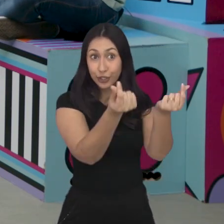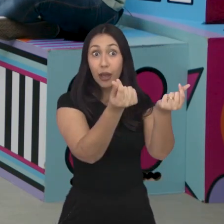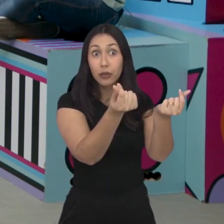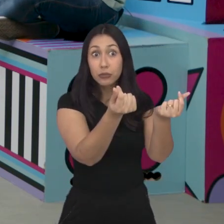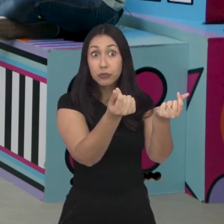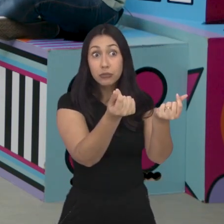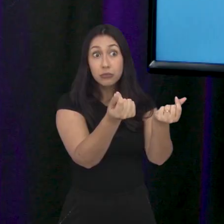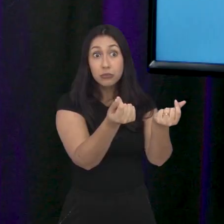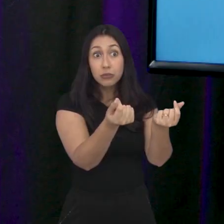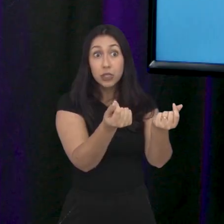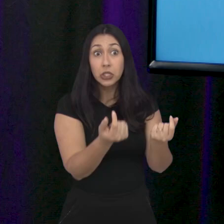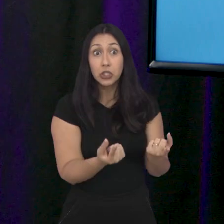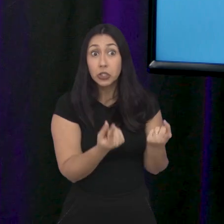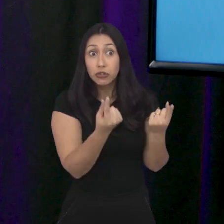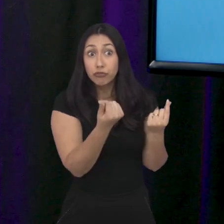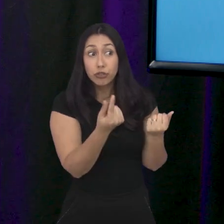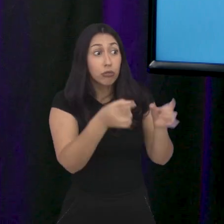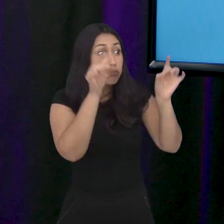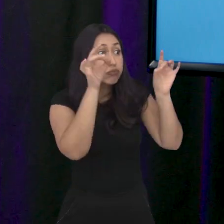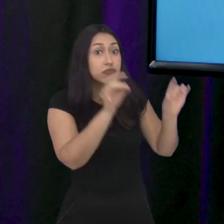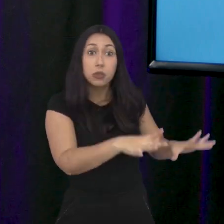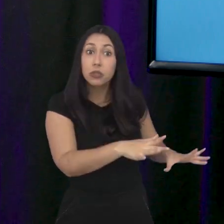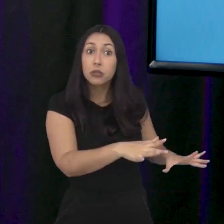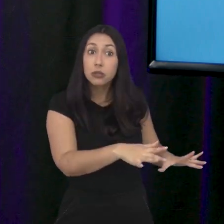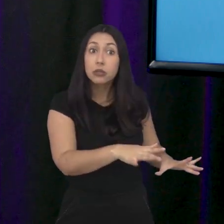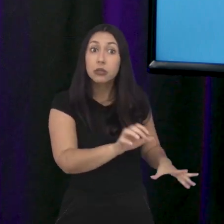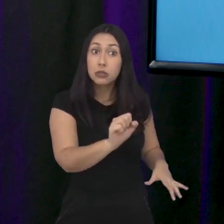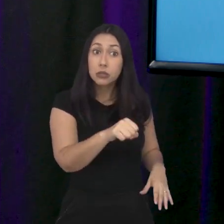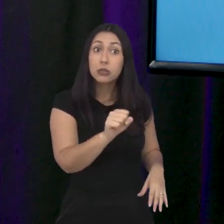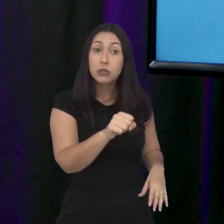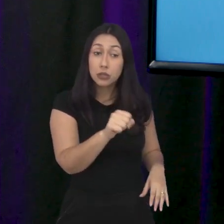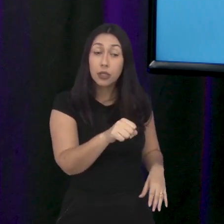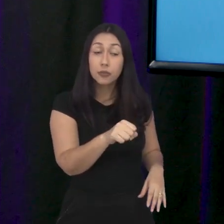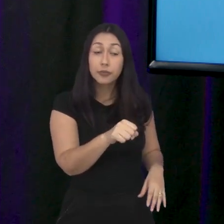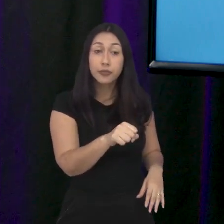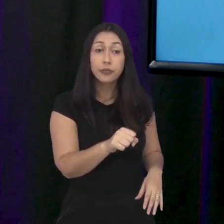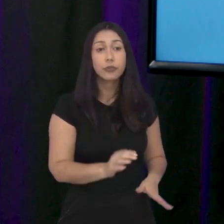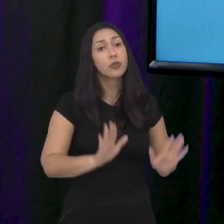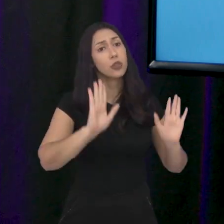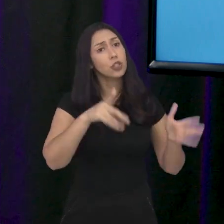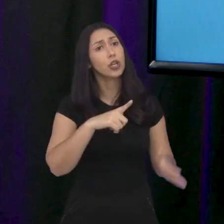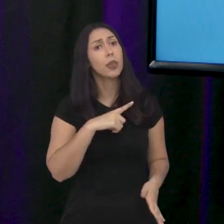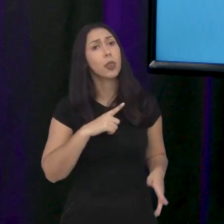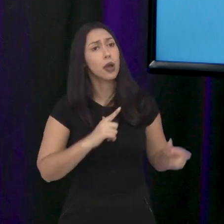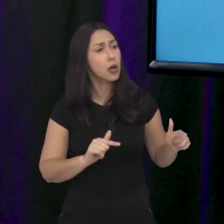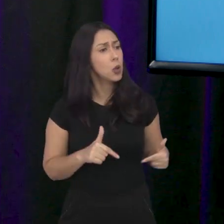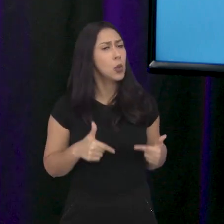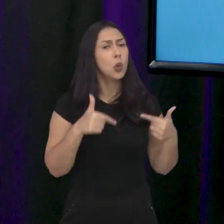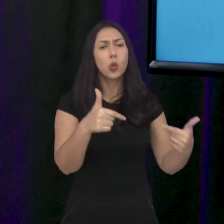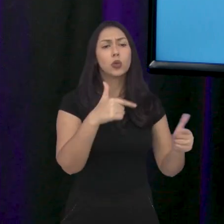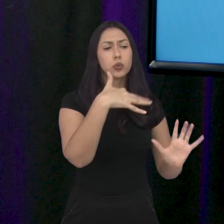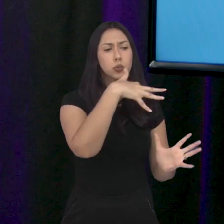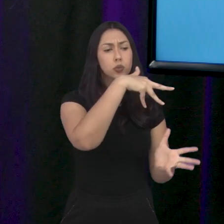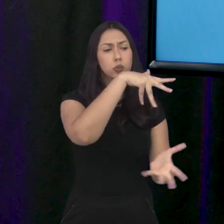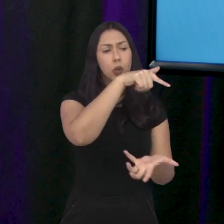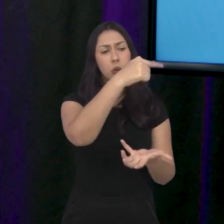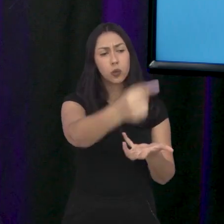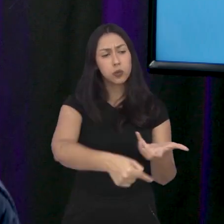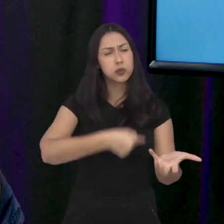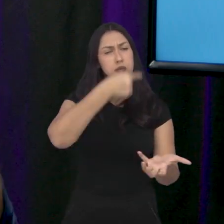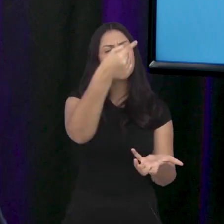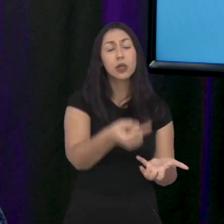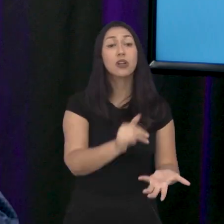é dinheiro, a gente está literalmente enterrando dinheiro. É isso que a gente está fazendo. Já existem iniciativas no mundo inteiro